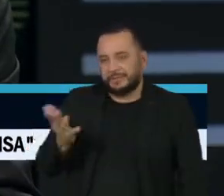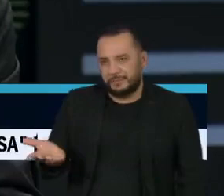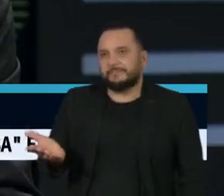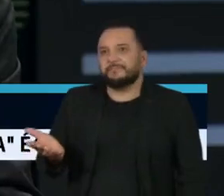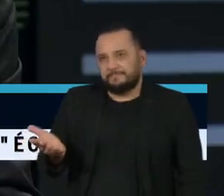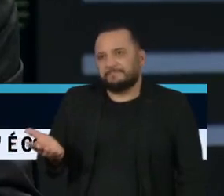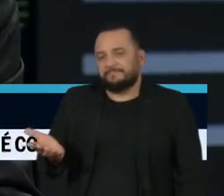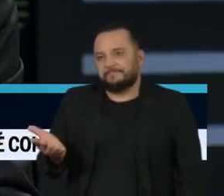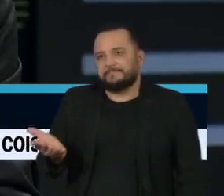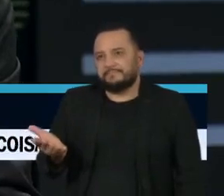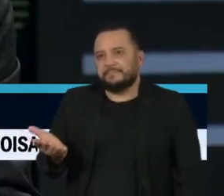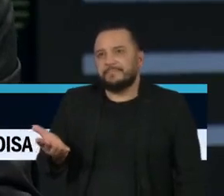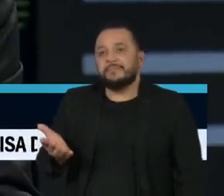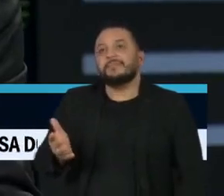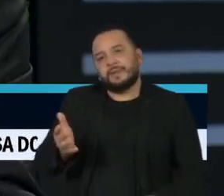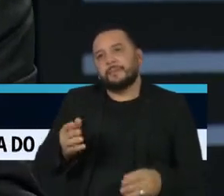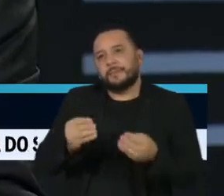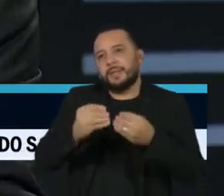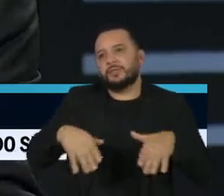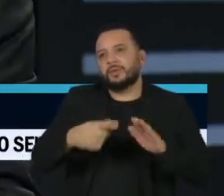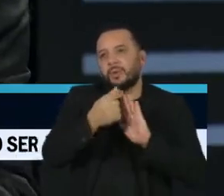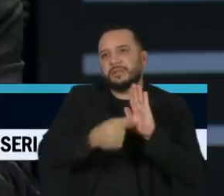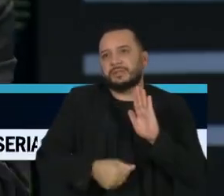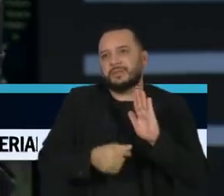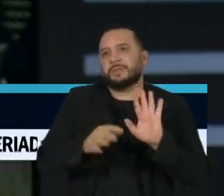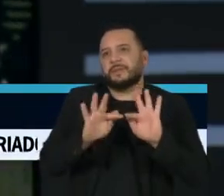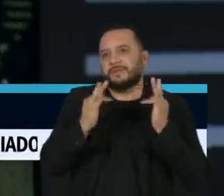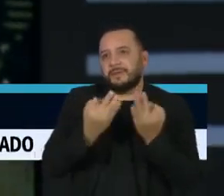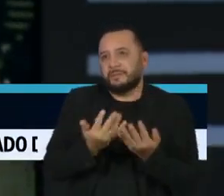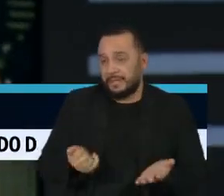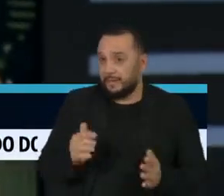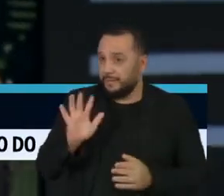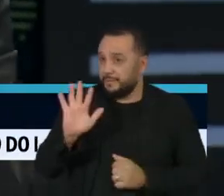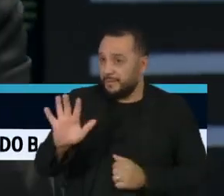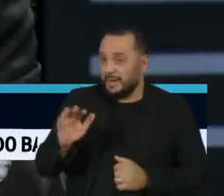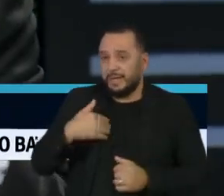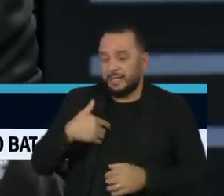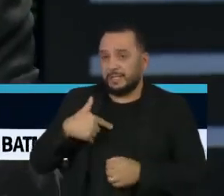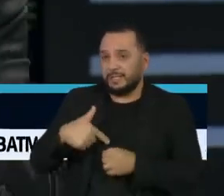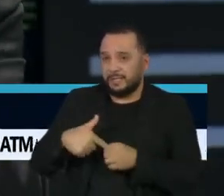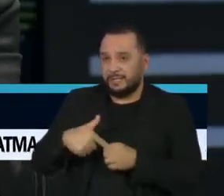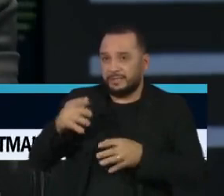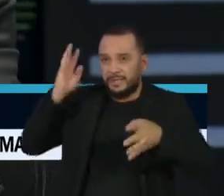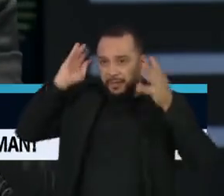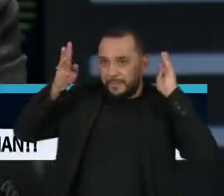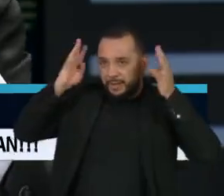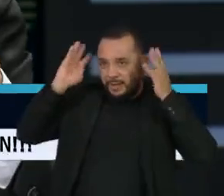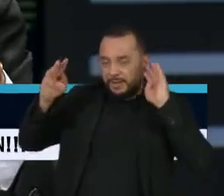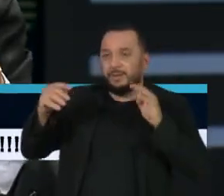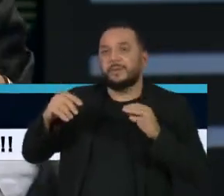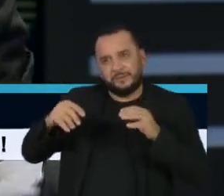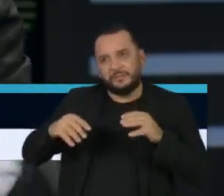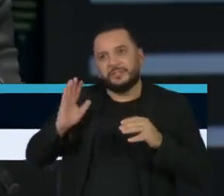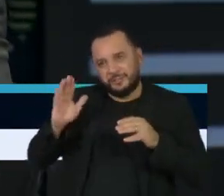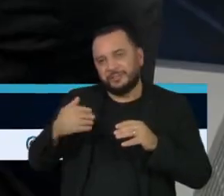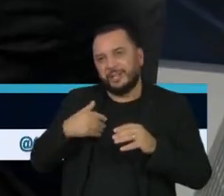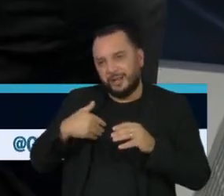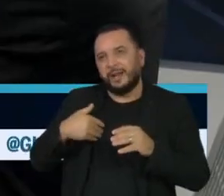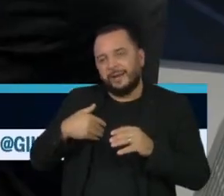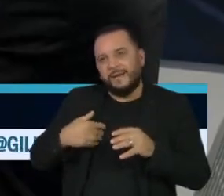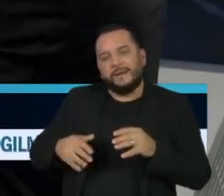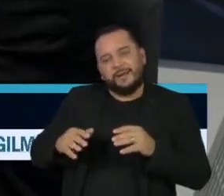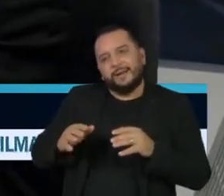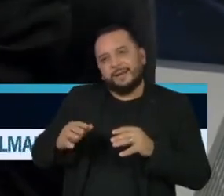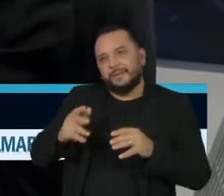qualquer orçamento familiar, mas, tal qual o diesel e outros custos de base, ele impacta toda a